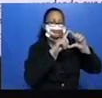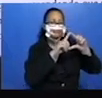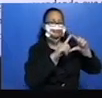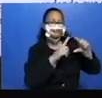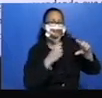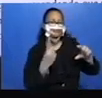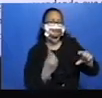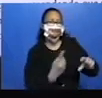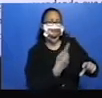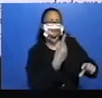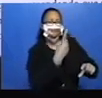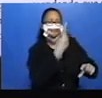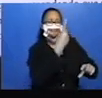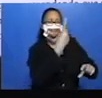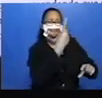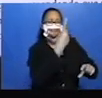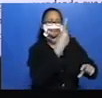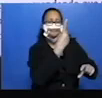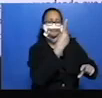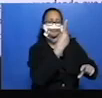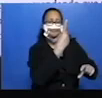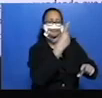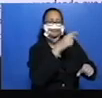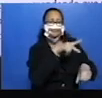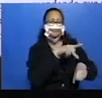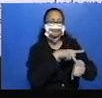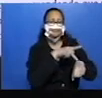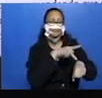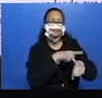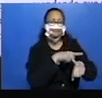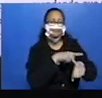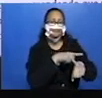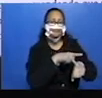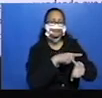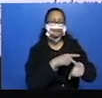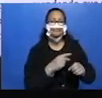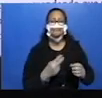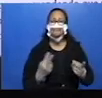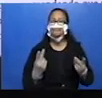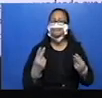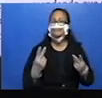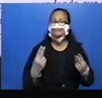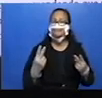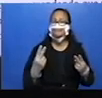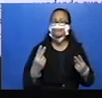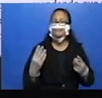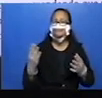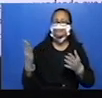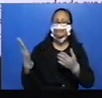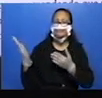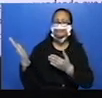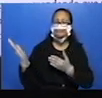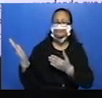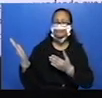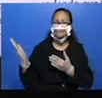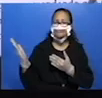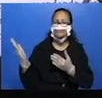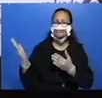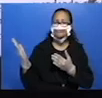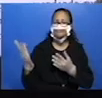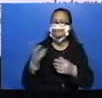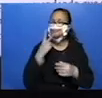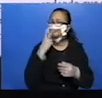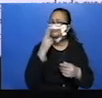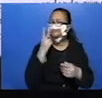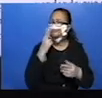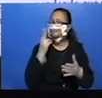enormes, com gigantescas esculturas de pedra, como essa imensa esfinge ao lado, que parecia